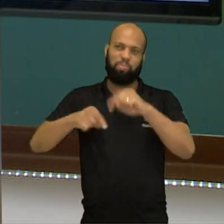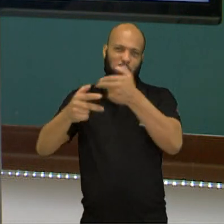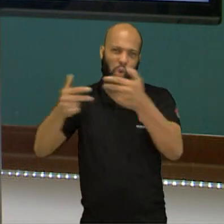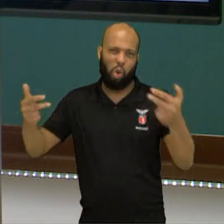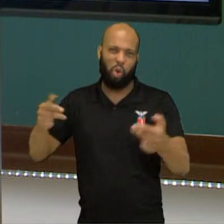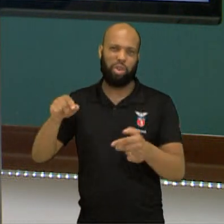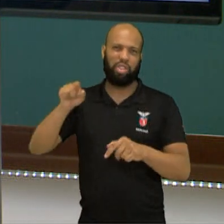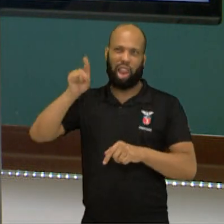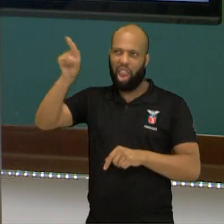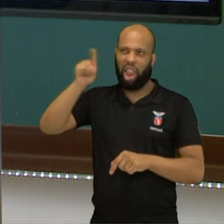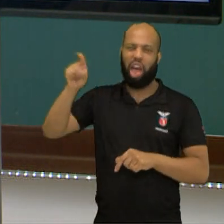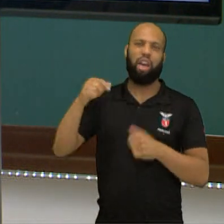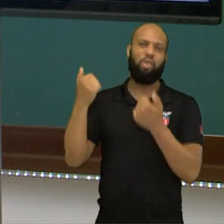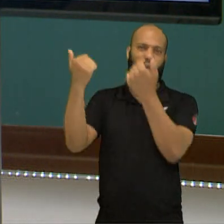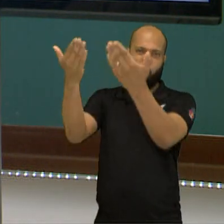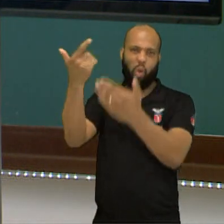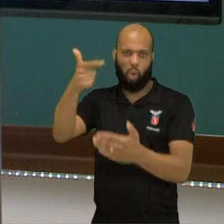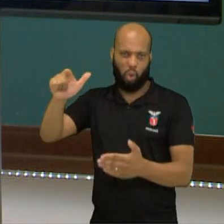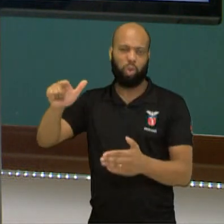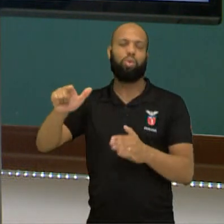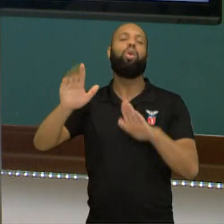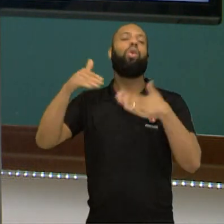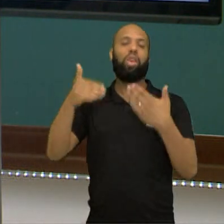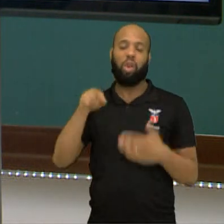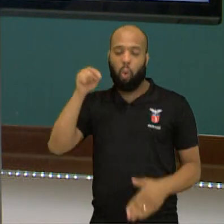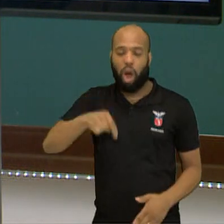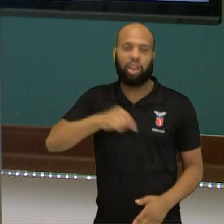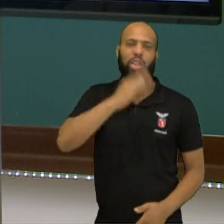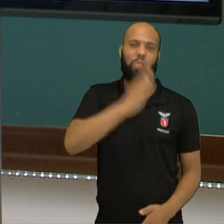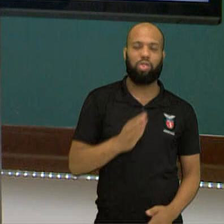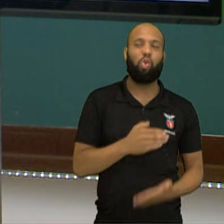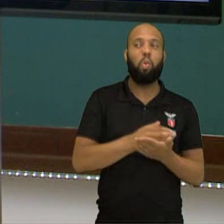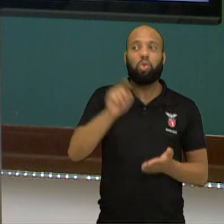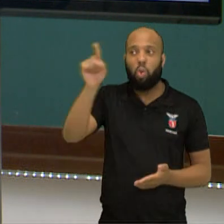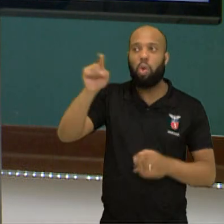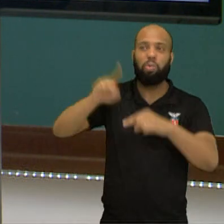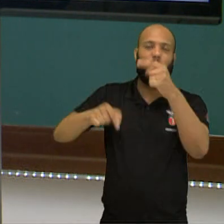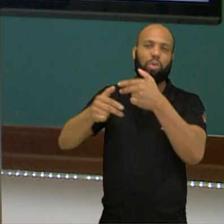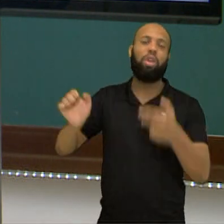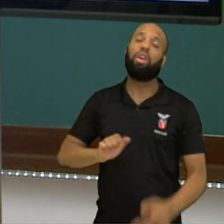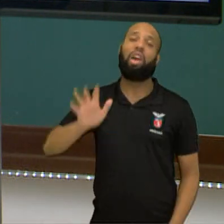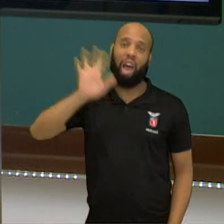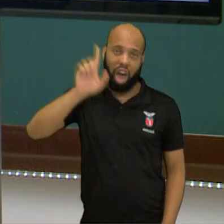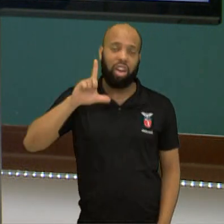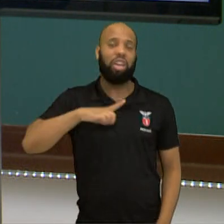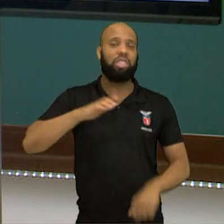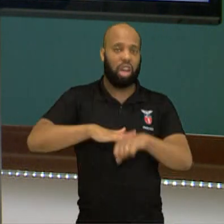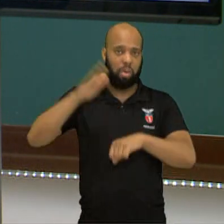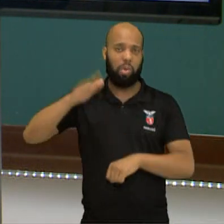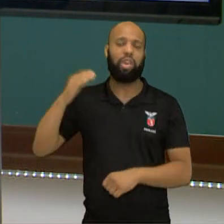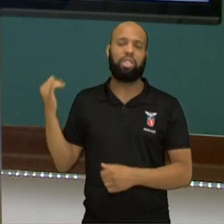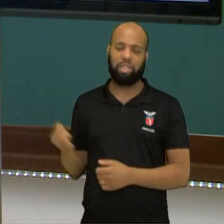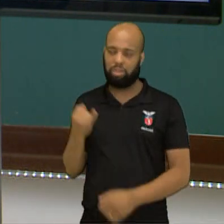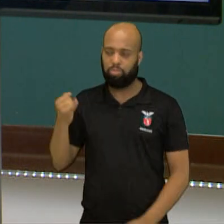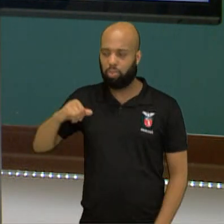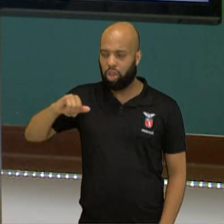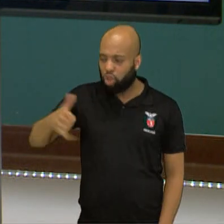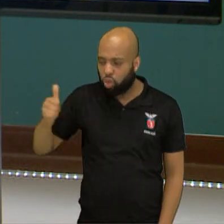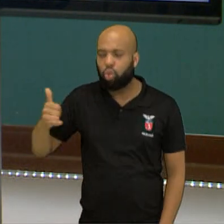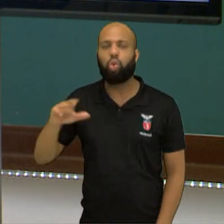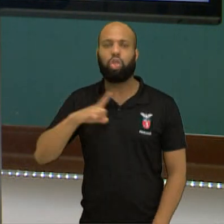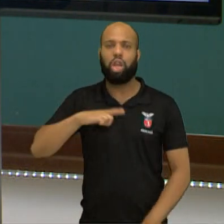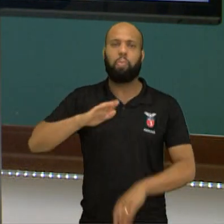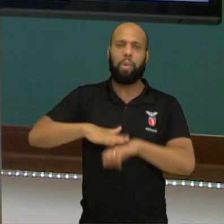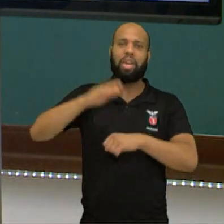isso de proteção econômica. Então, produtos importados pagavam mais impostos para entrar no Brasil.